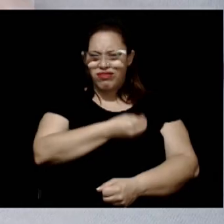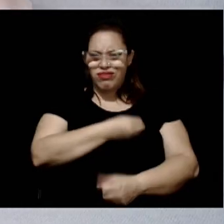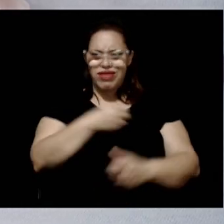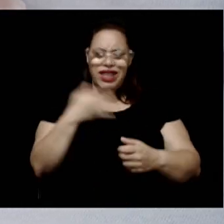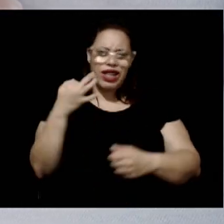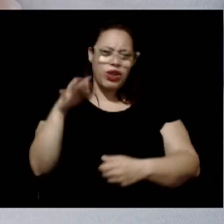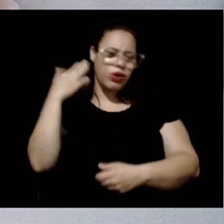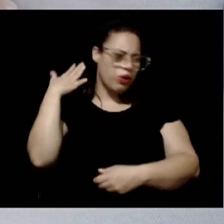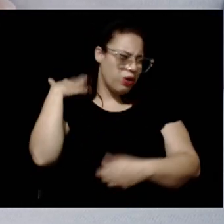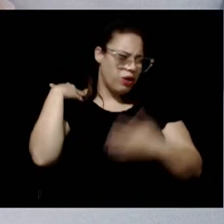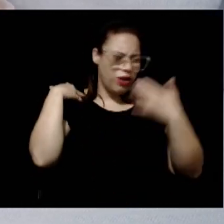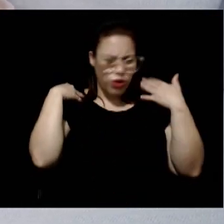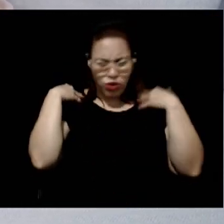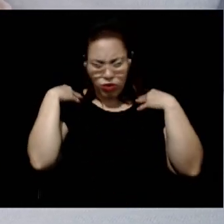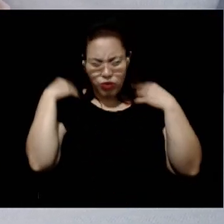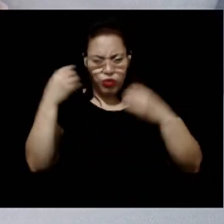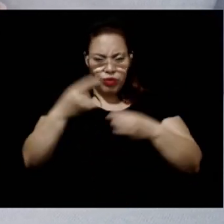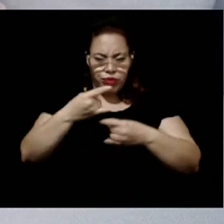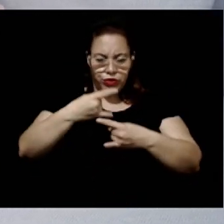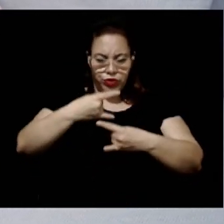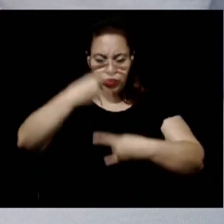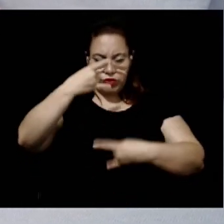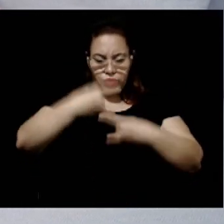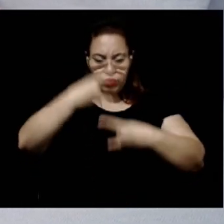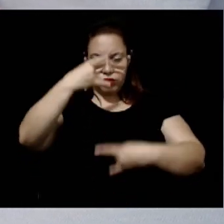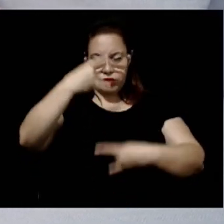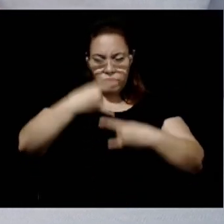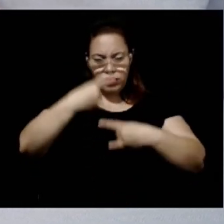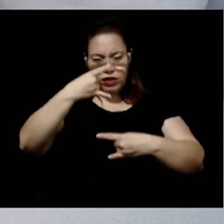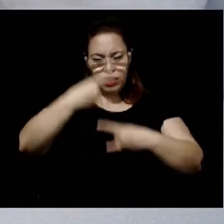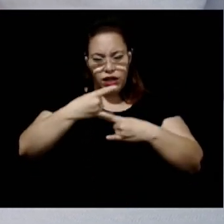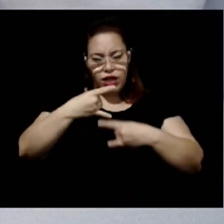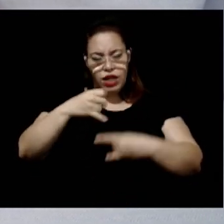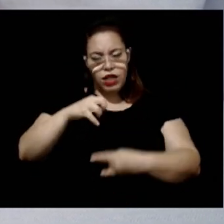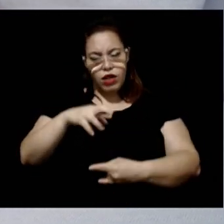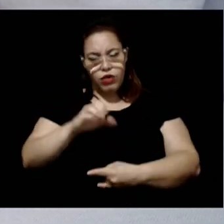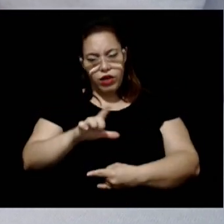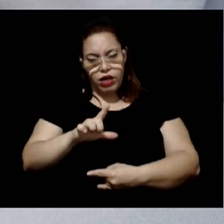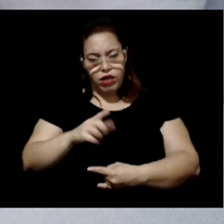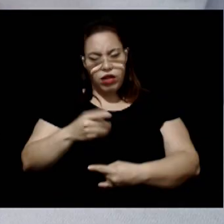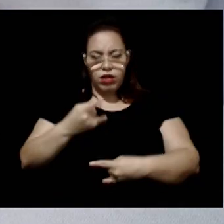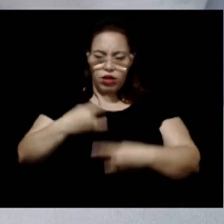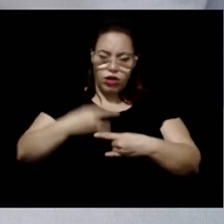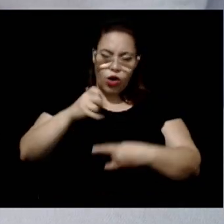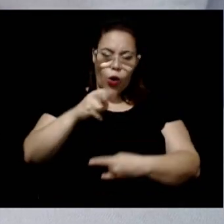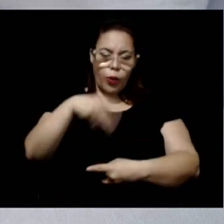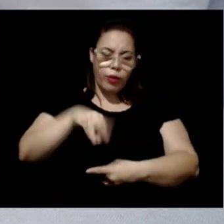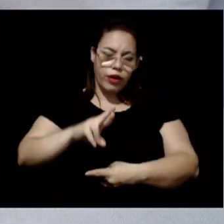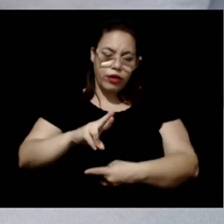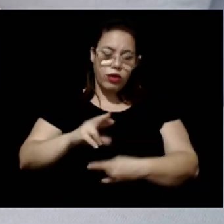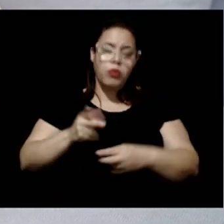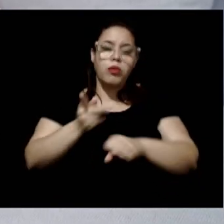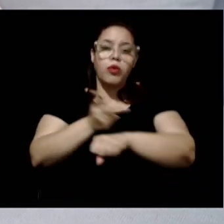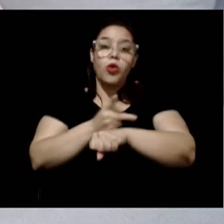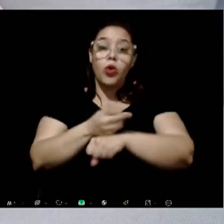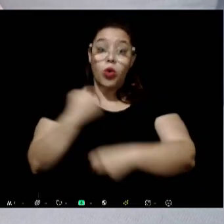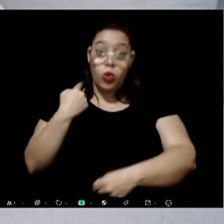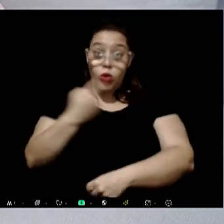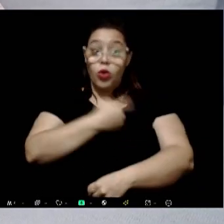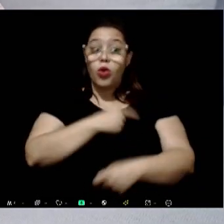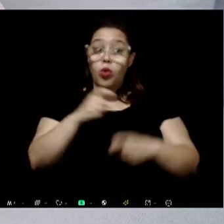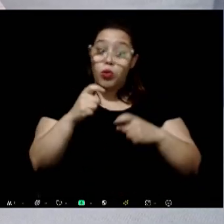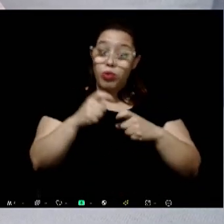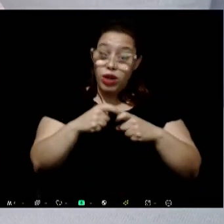na coluna lombar, tendo dor na coluna cervical, tendo algum fator de imobilidade, procure logo um médico para que seja